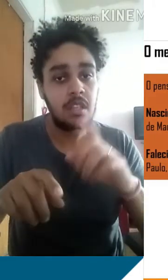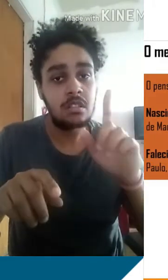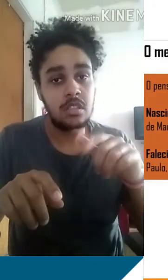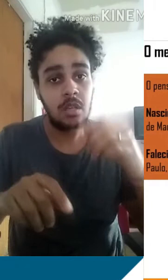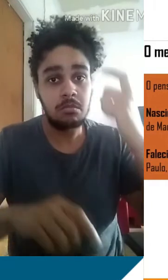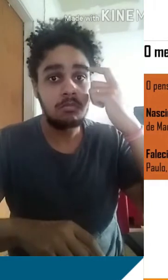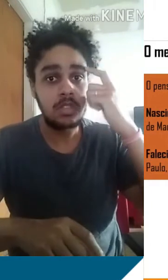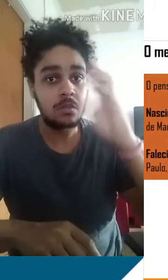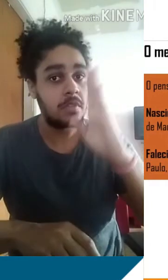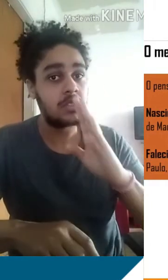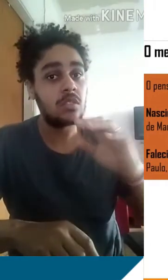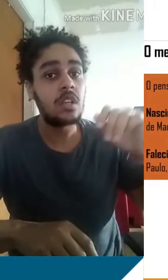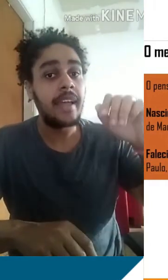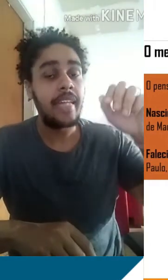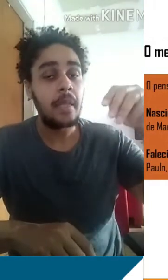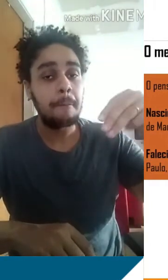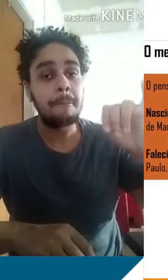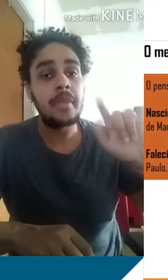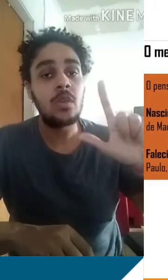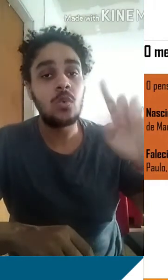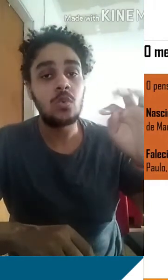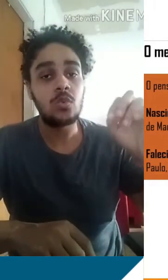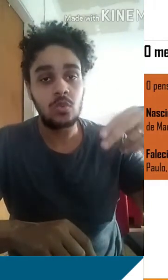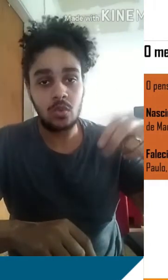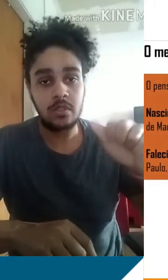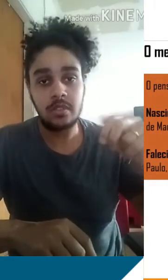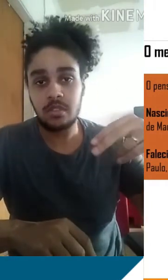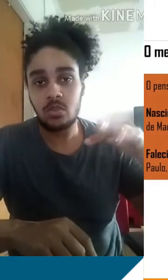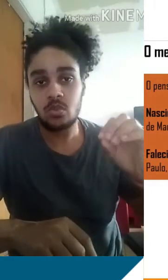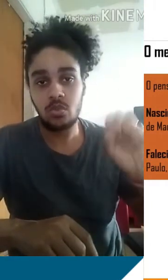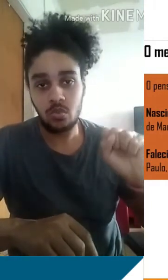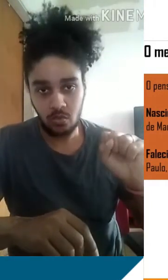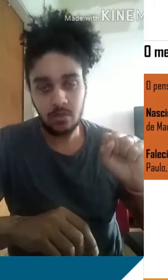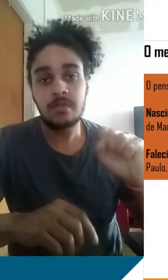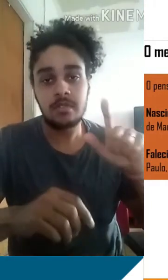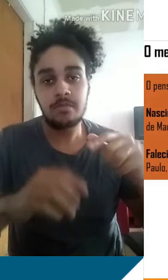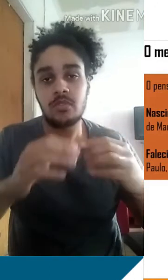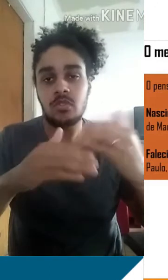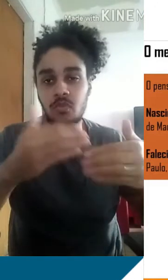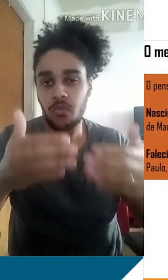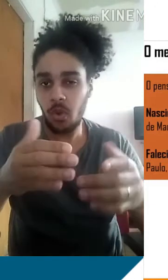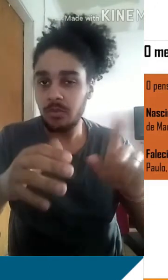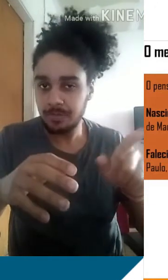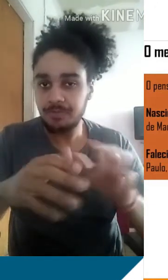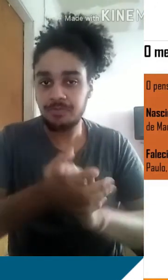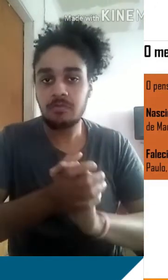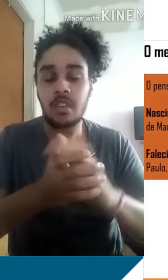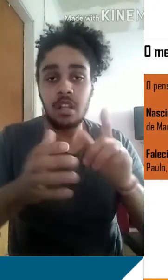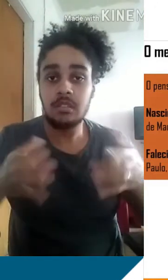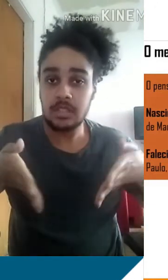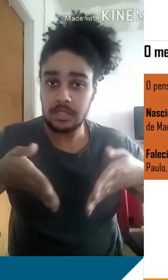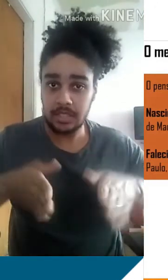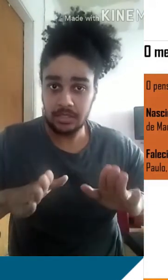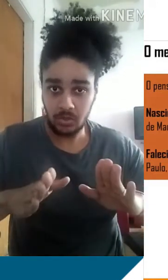informacional. Tá? O Milton, ele nasce ali em meados da década de 20, na Bahia. Ele era neto de escravos,